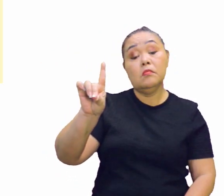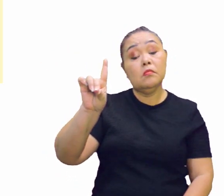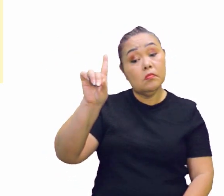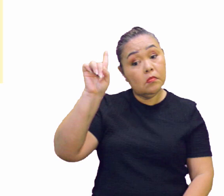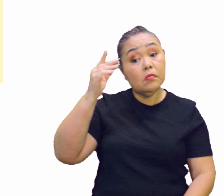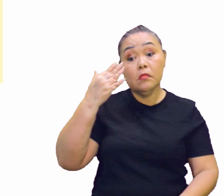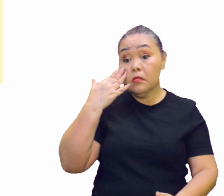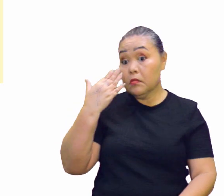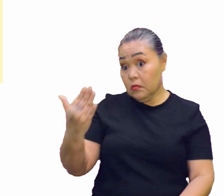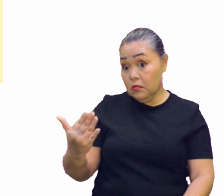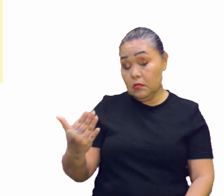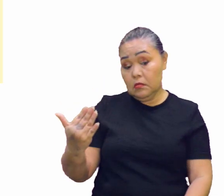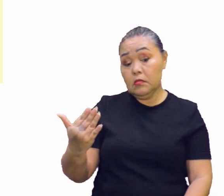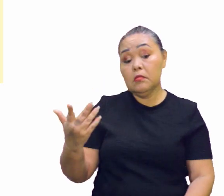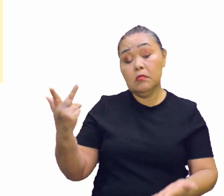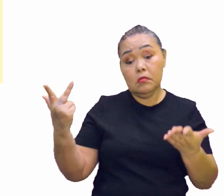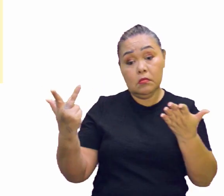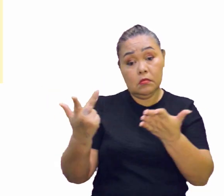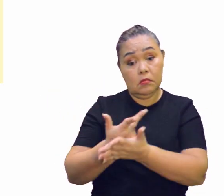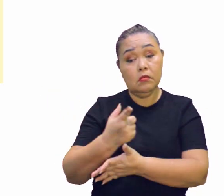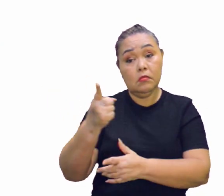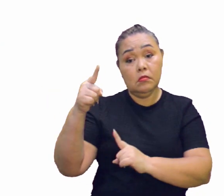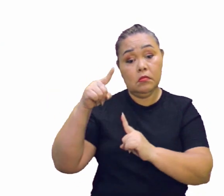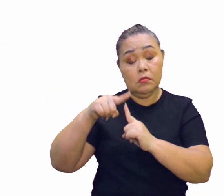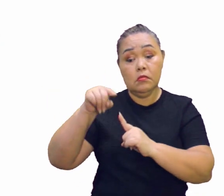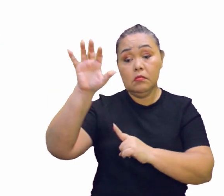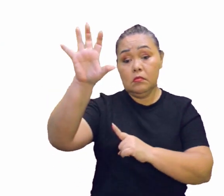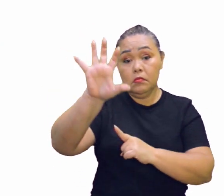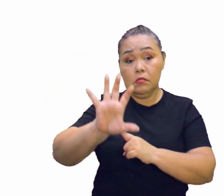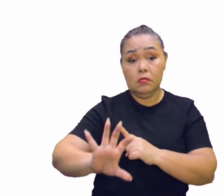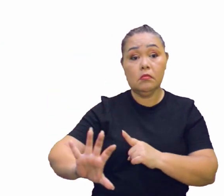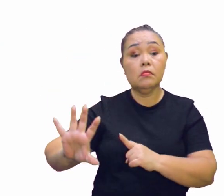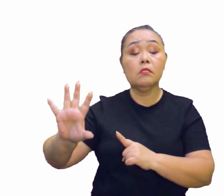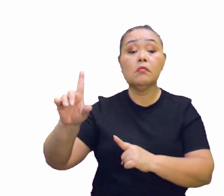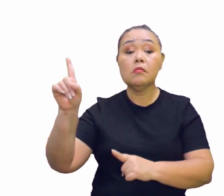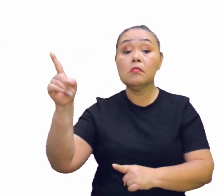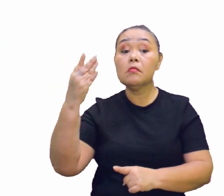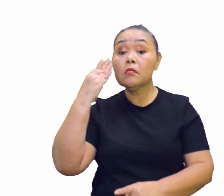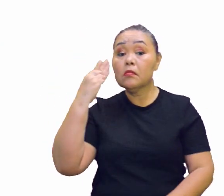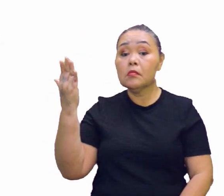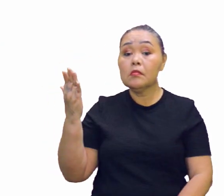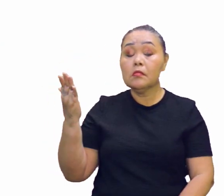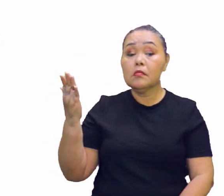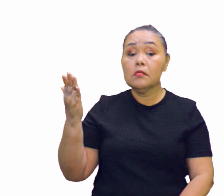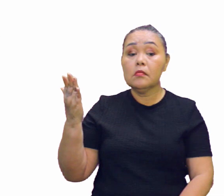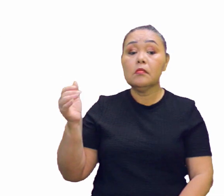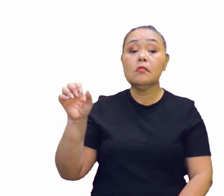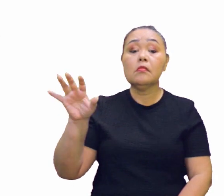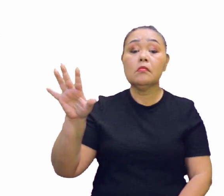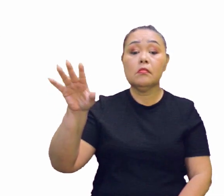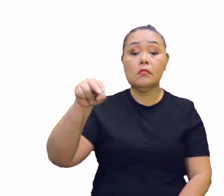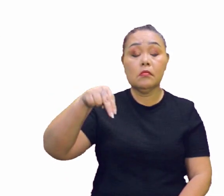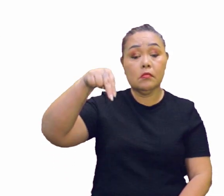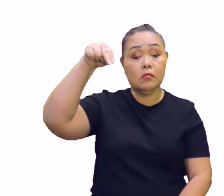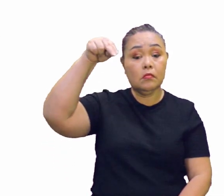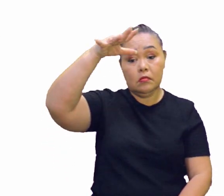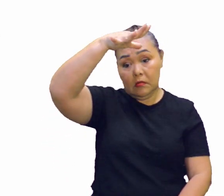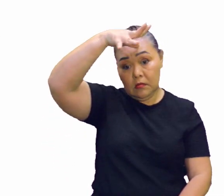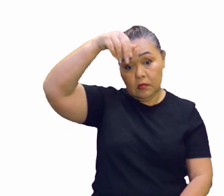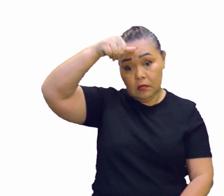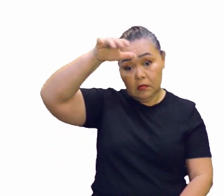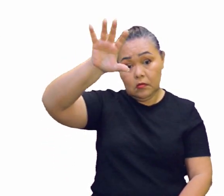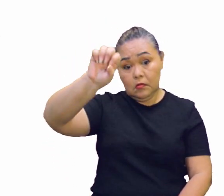um fato que ocorre nesse tipo de regionalização, que você observa aqui, ó. A regionalização da Amazônia,